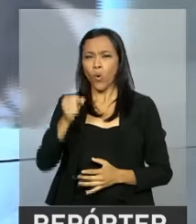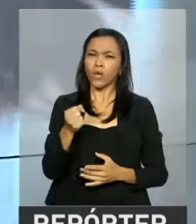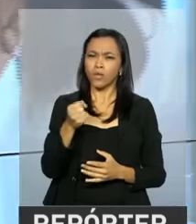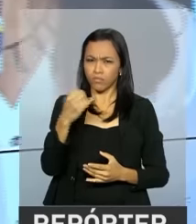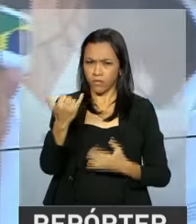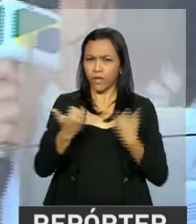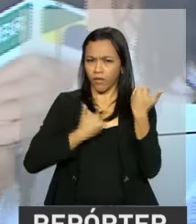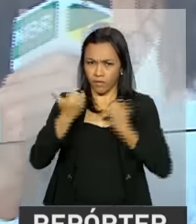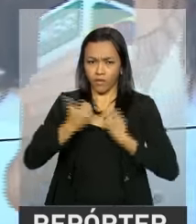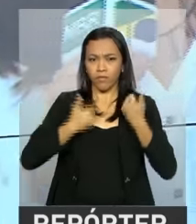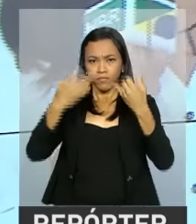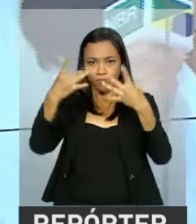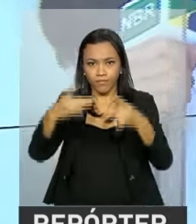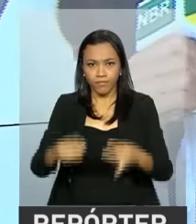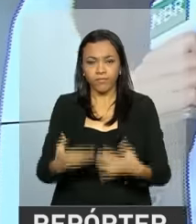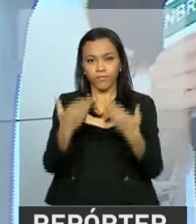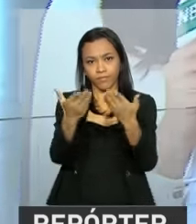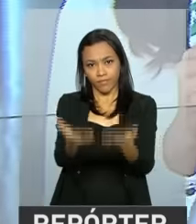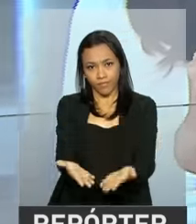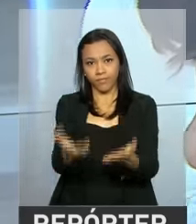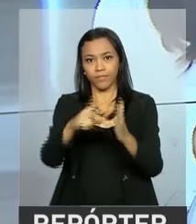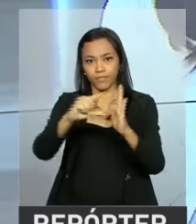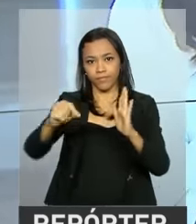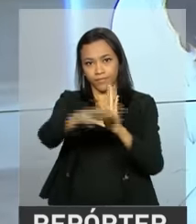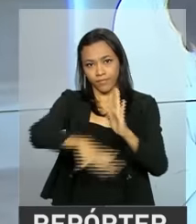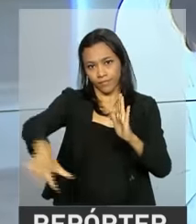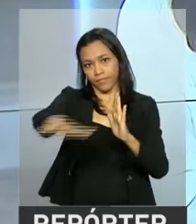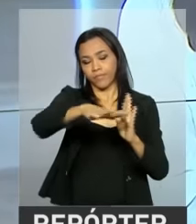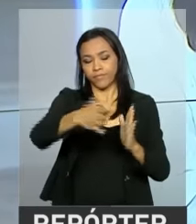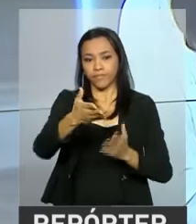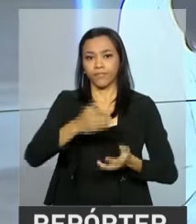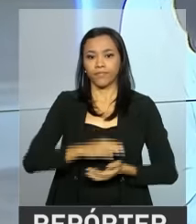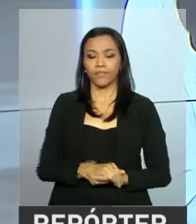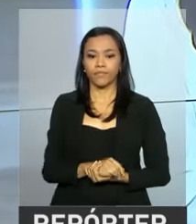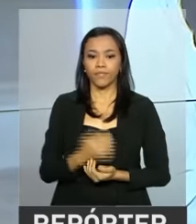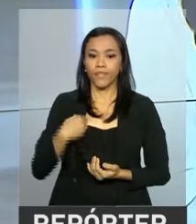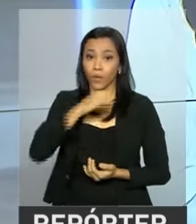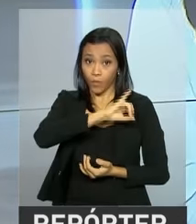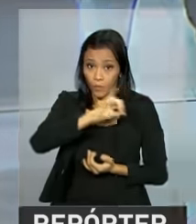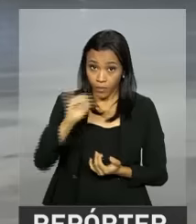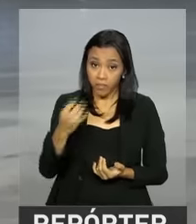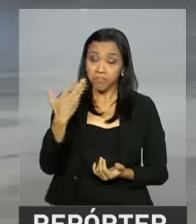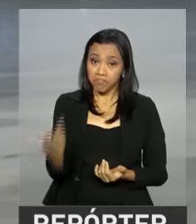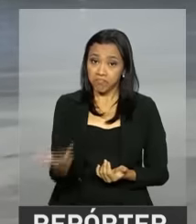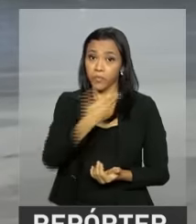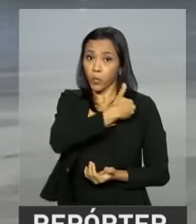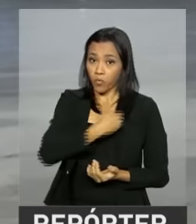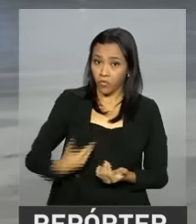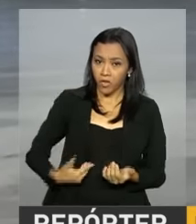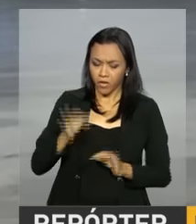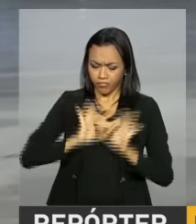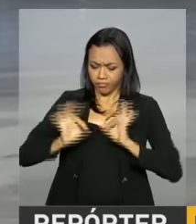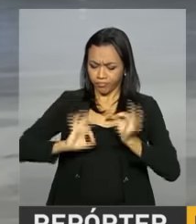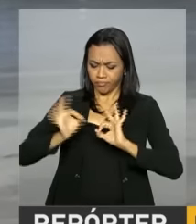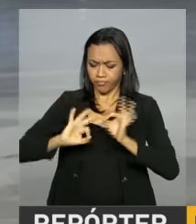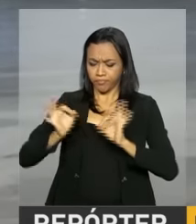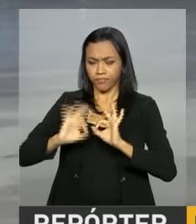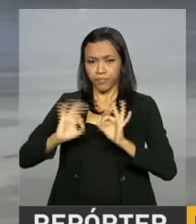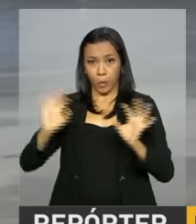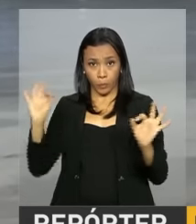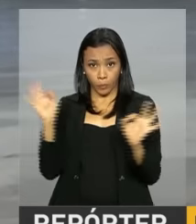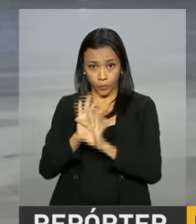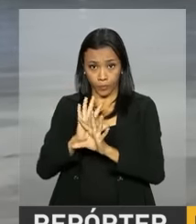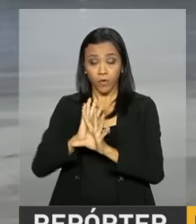pra gente direto do Palácio do Planalto Oi Paola Oi Leandro o Governo está finalizando o projeto do orçamento